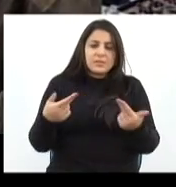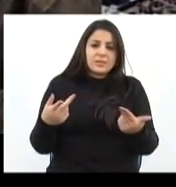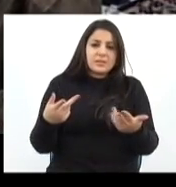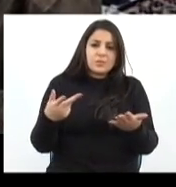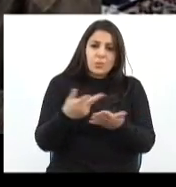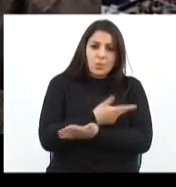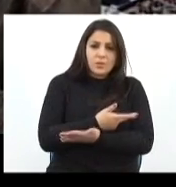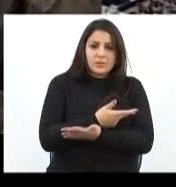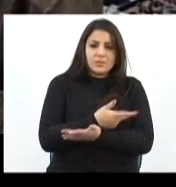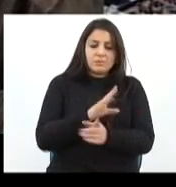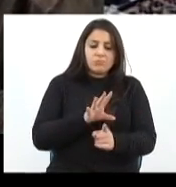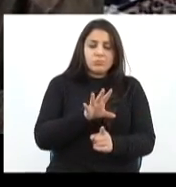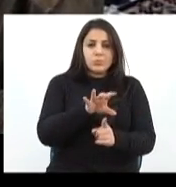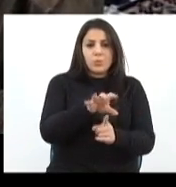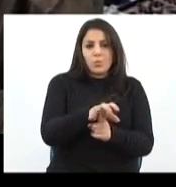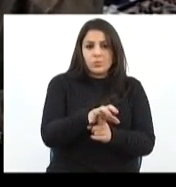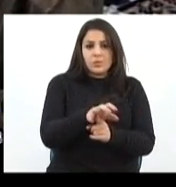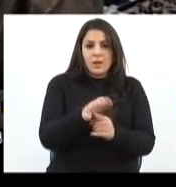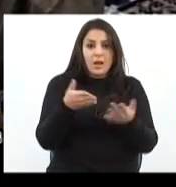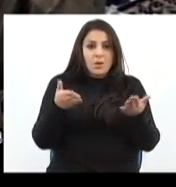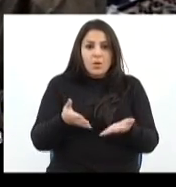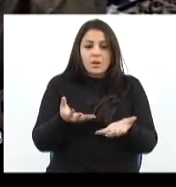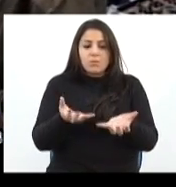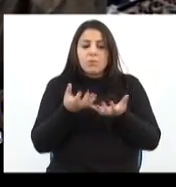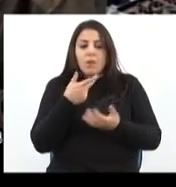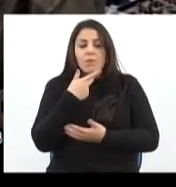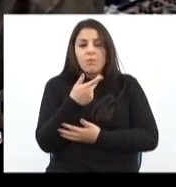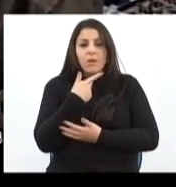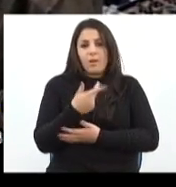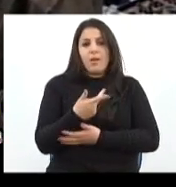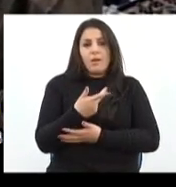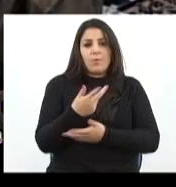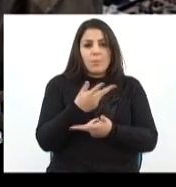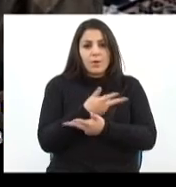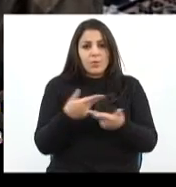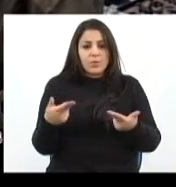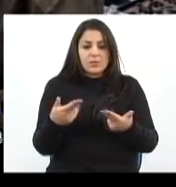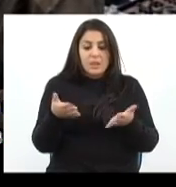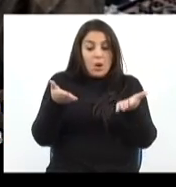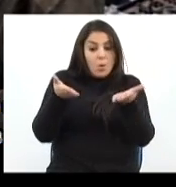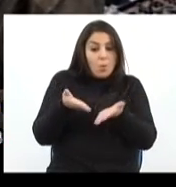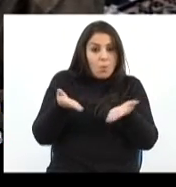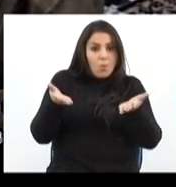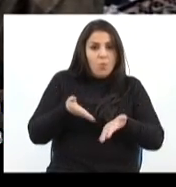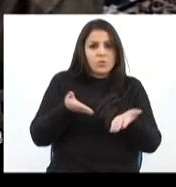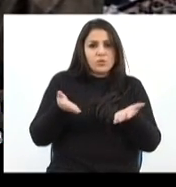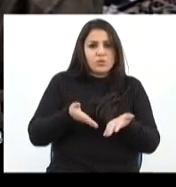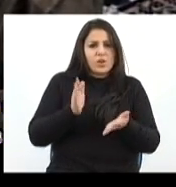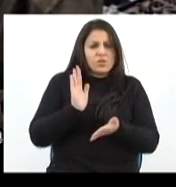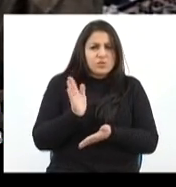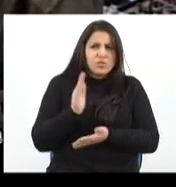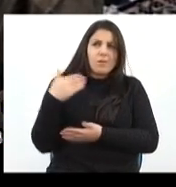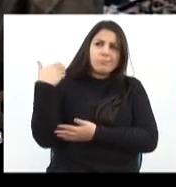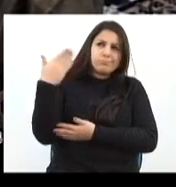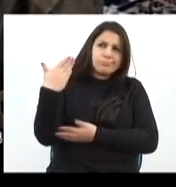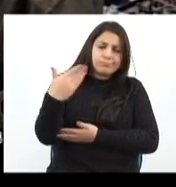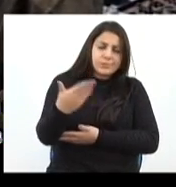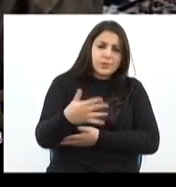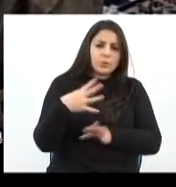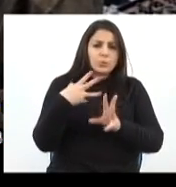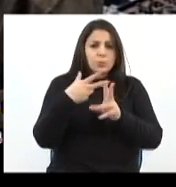educação. Mas eu quero fazer aqui um meia-culpa e dizer que hoje, passado todo esse